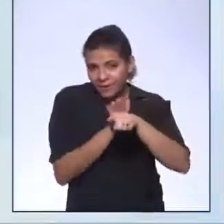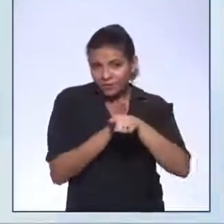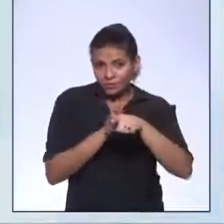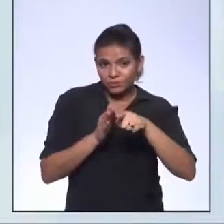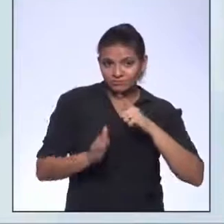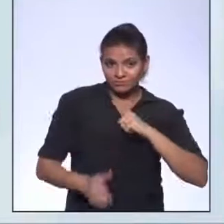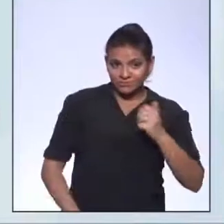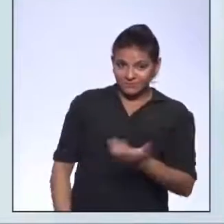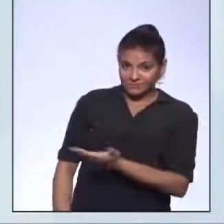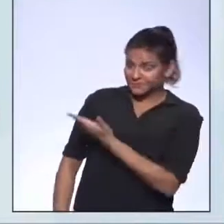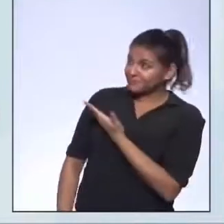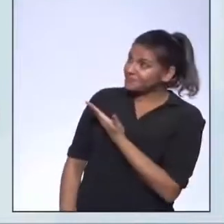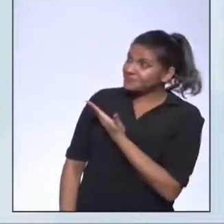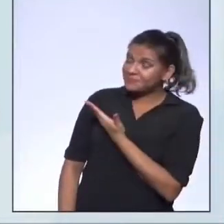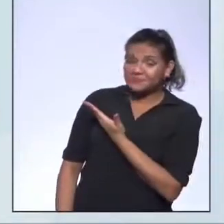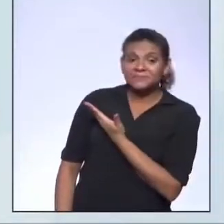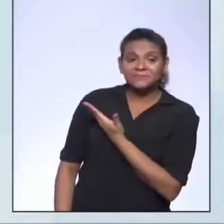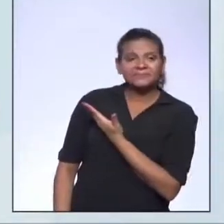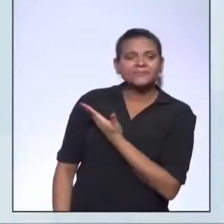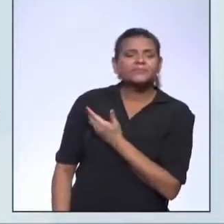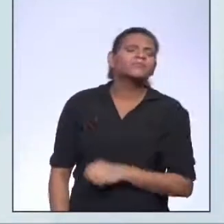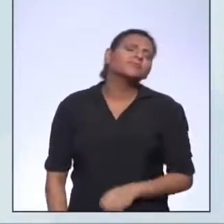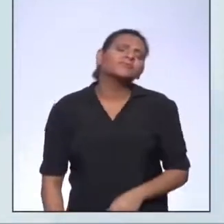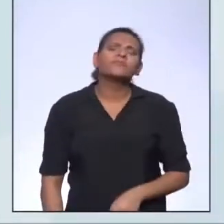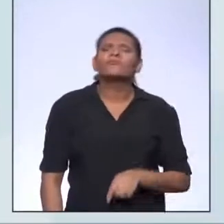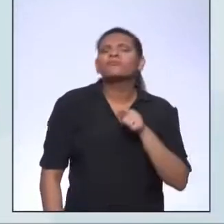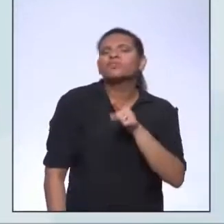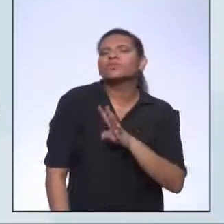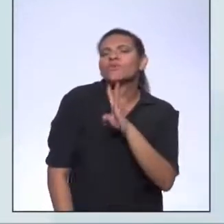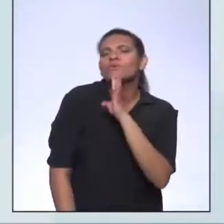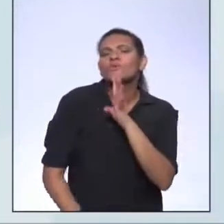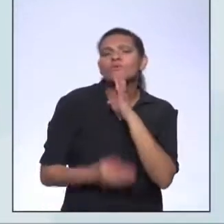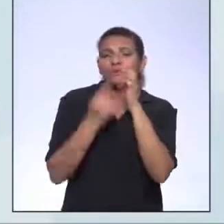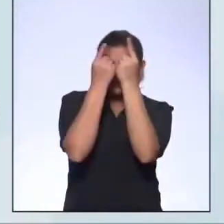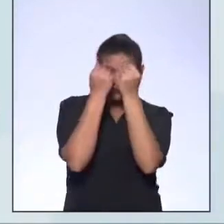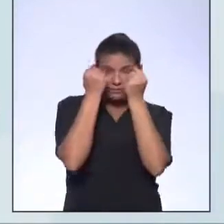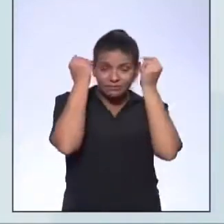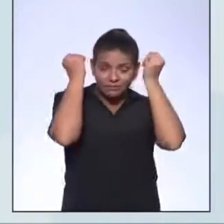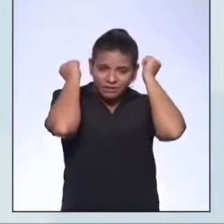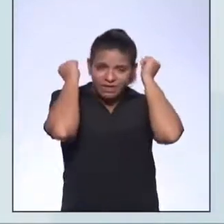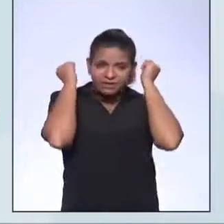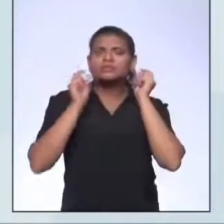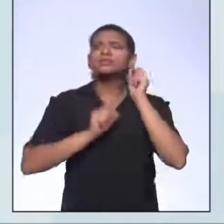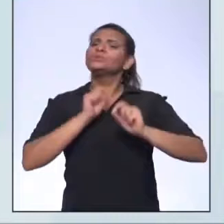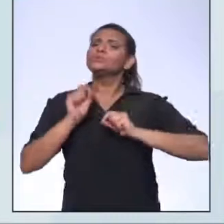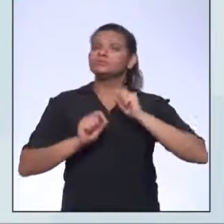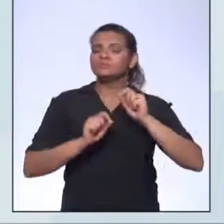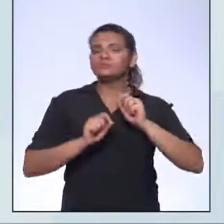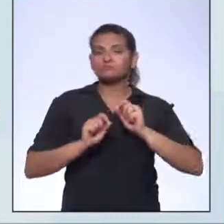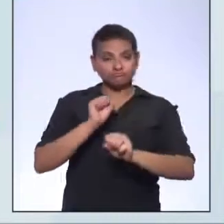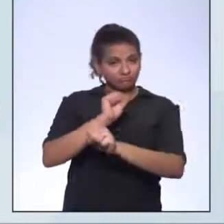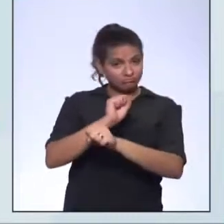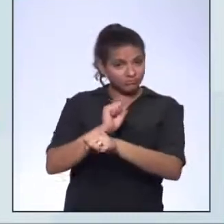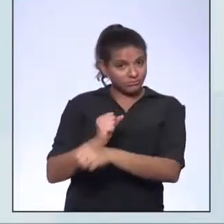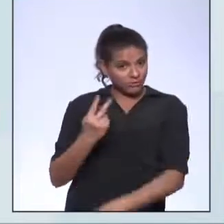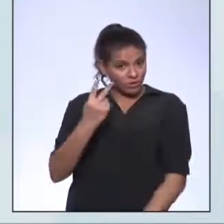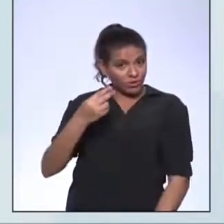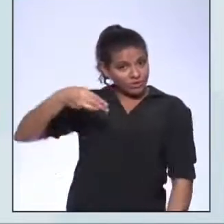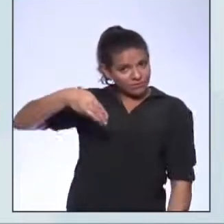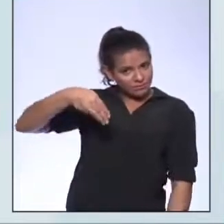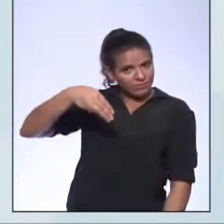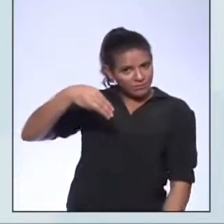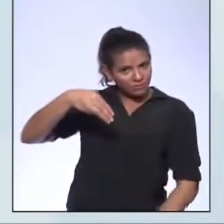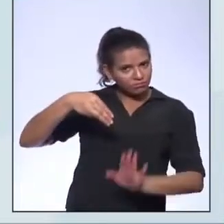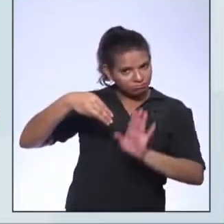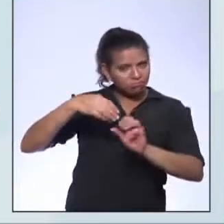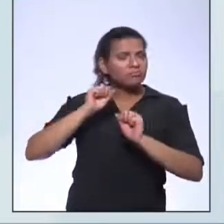tela. O que você já sabe sobre a Grécia Antiga? Vou deixar 2 minutos. Peço que vocês utilizem